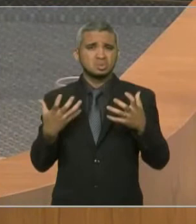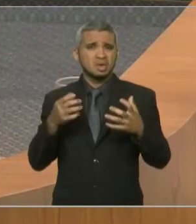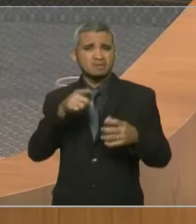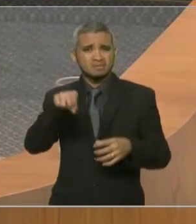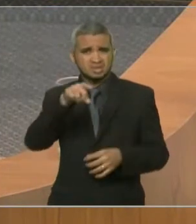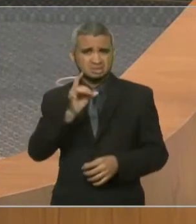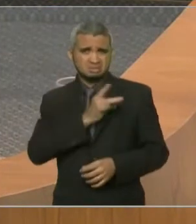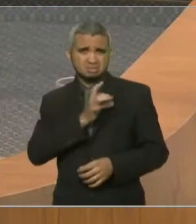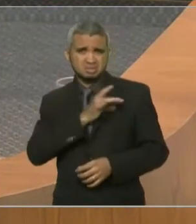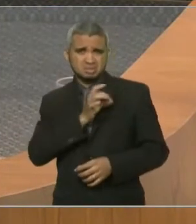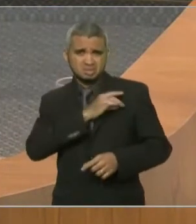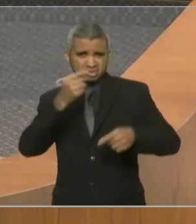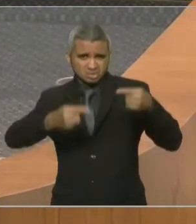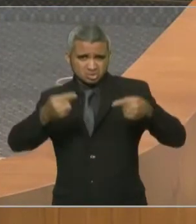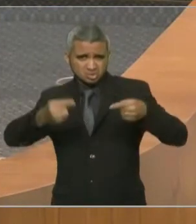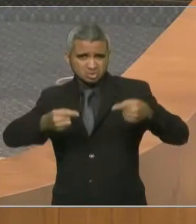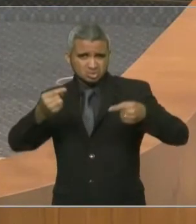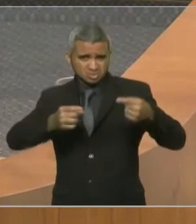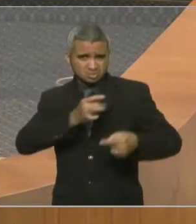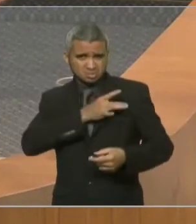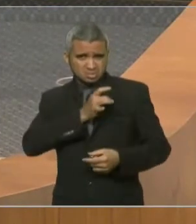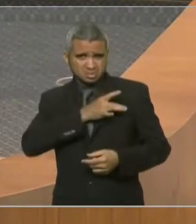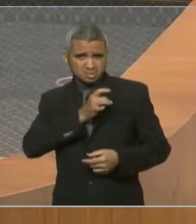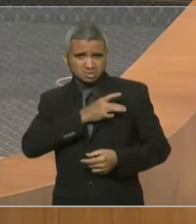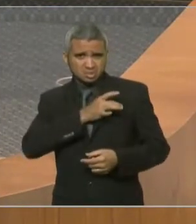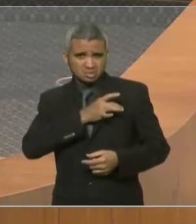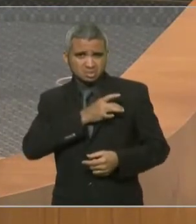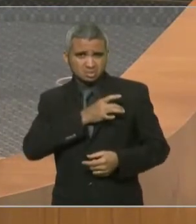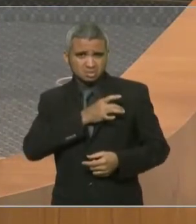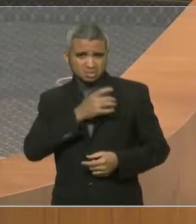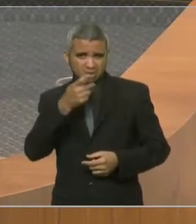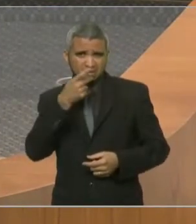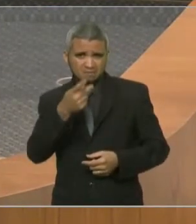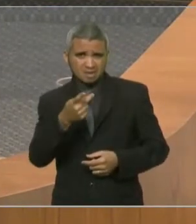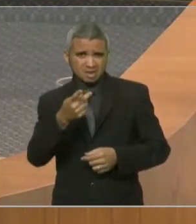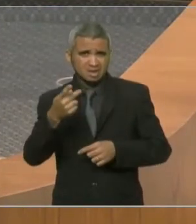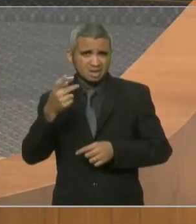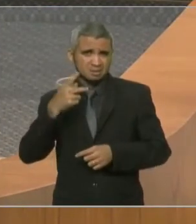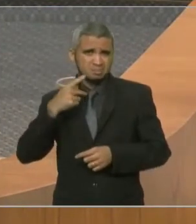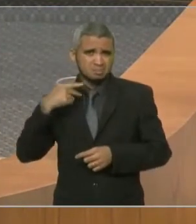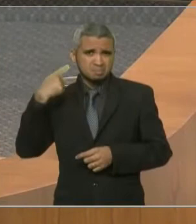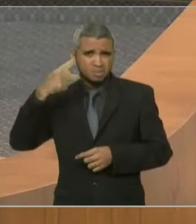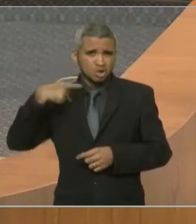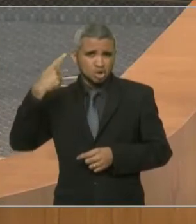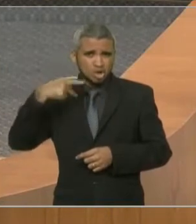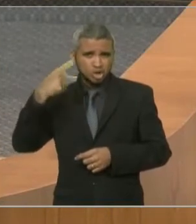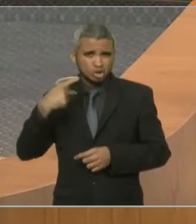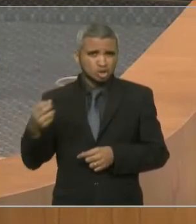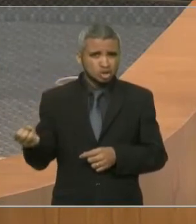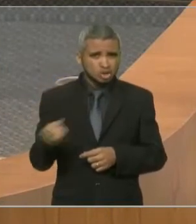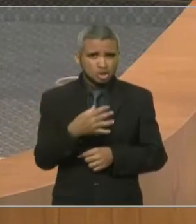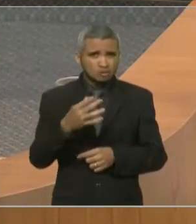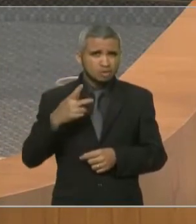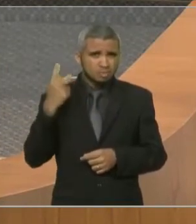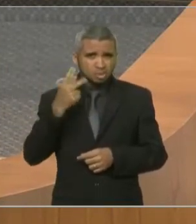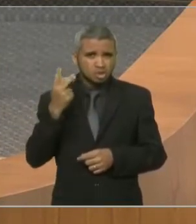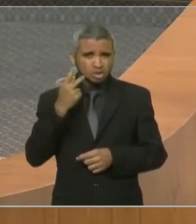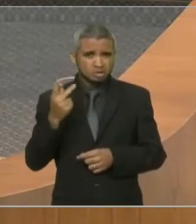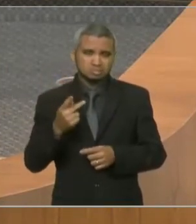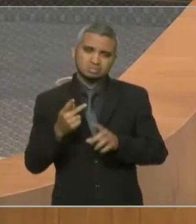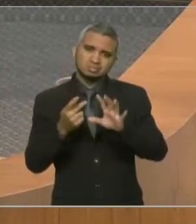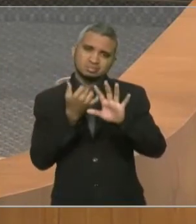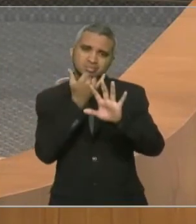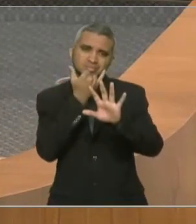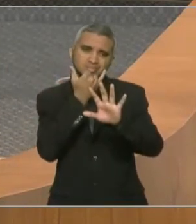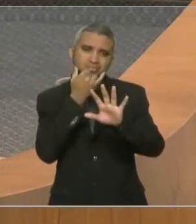medo de debater, e aqui vem me falar de nova política. A nova política é debater, é da transparência.